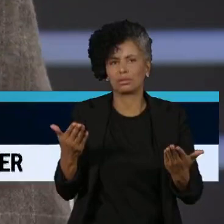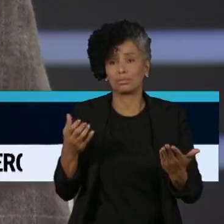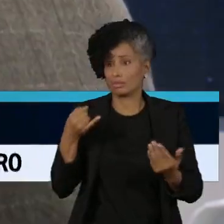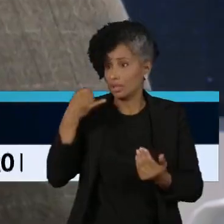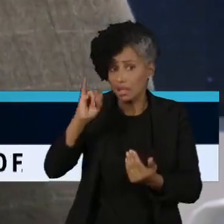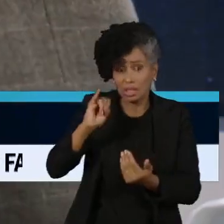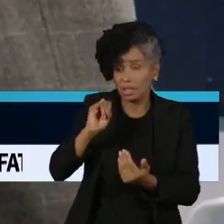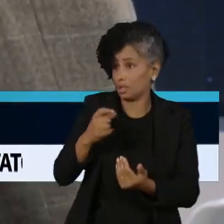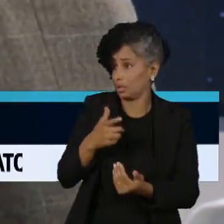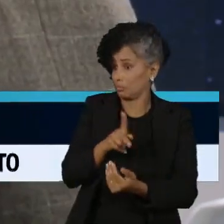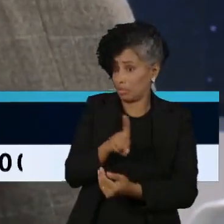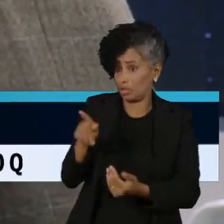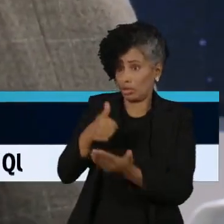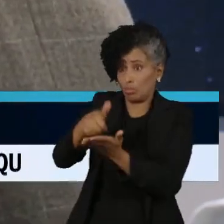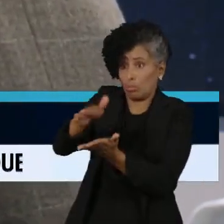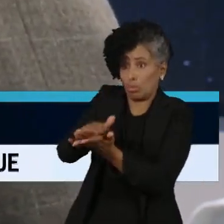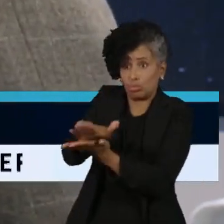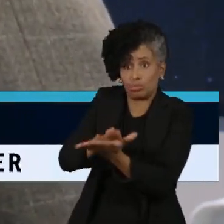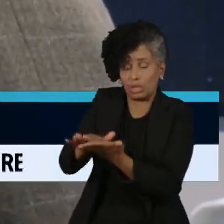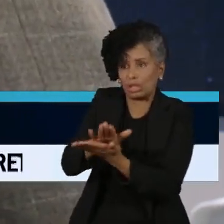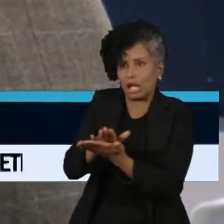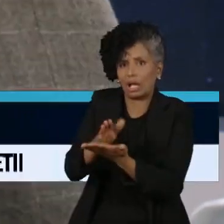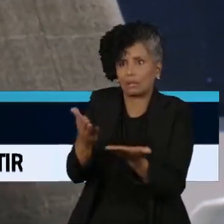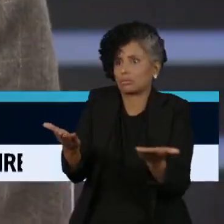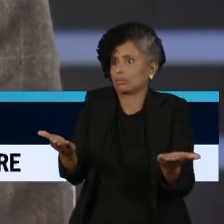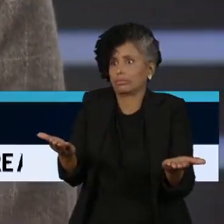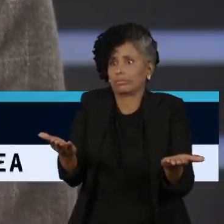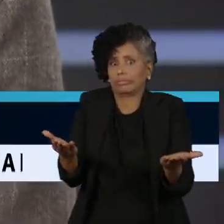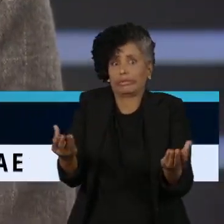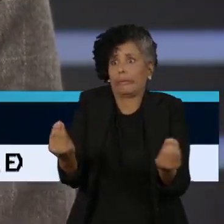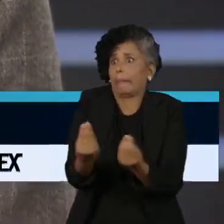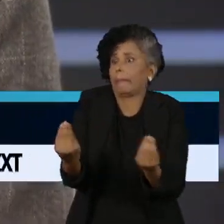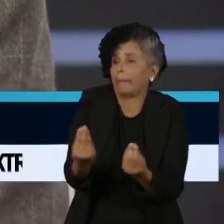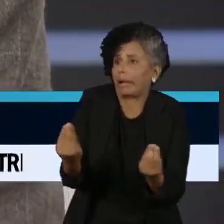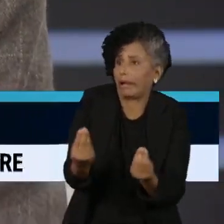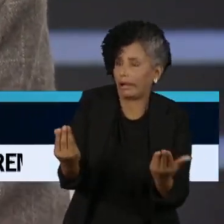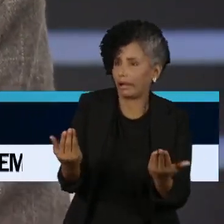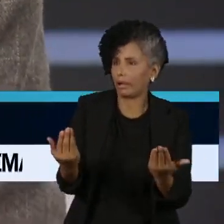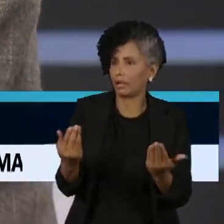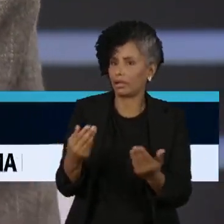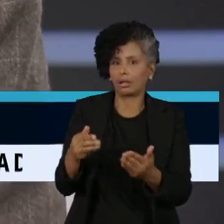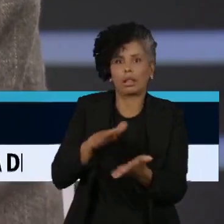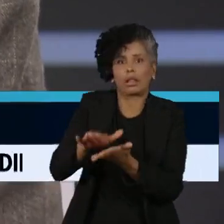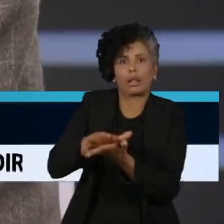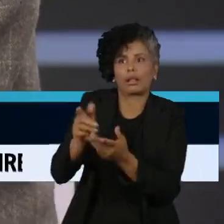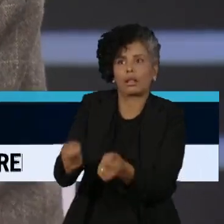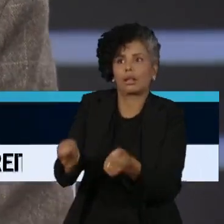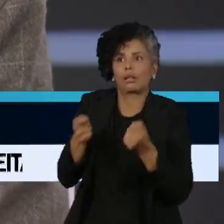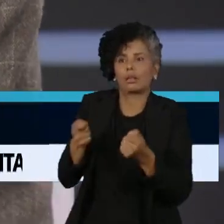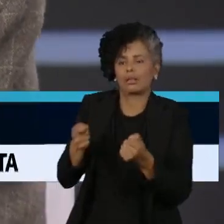corrigir, que diferença faz as metas, sim, que você tem? Que diferença faz o arcabouço fiscal? Zero, nada, caput.